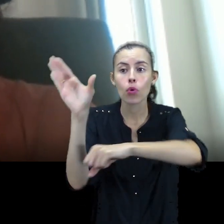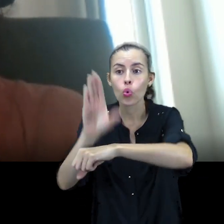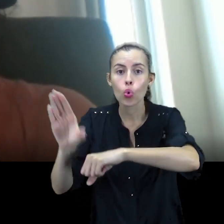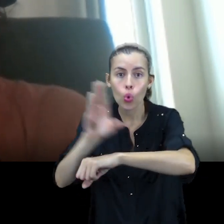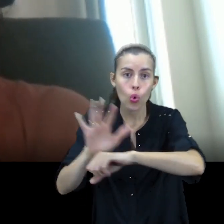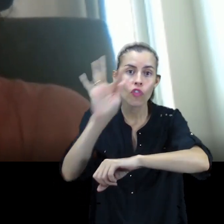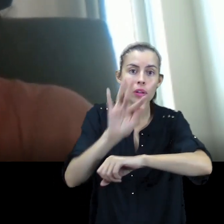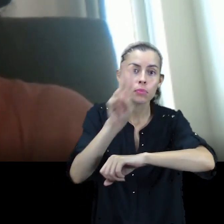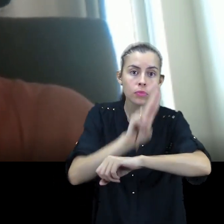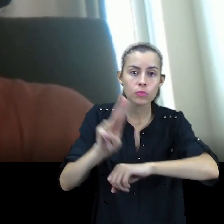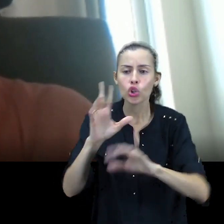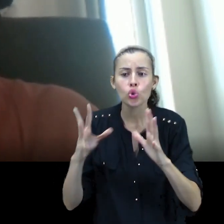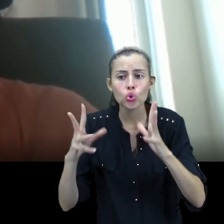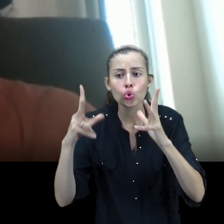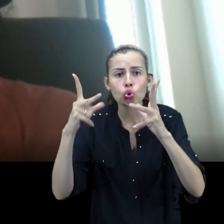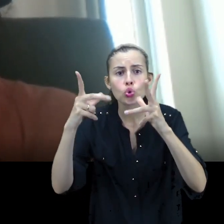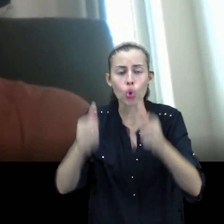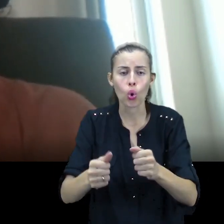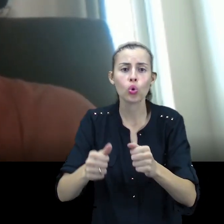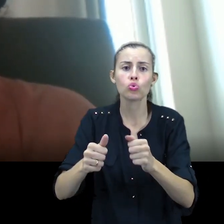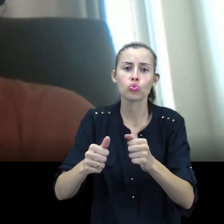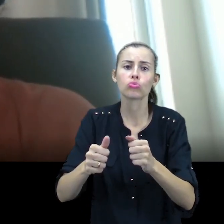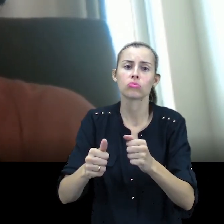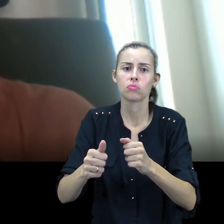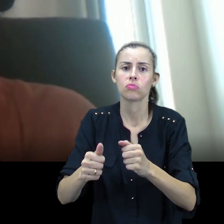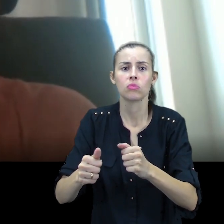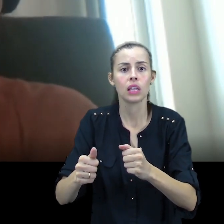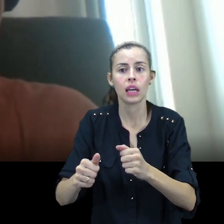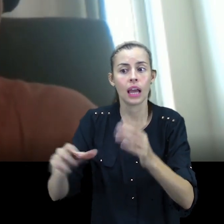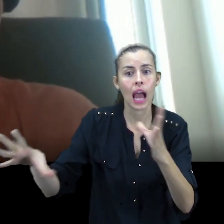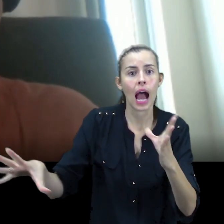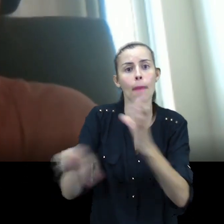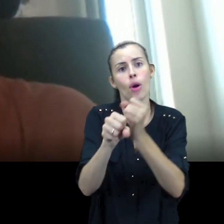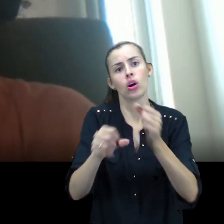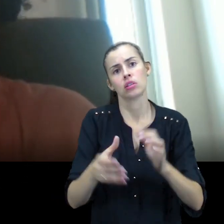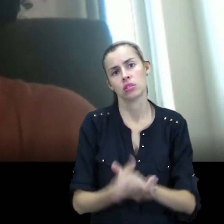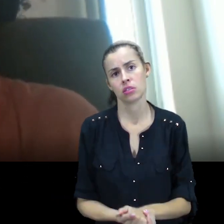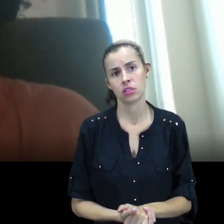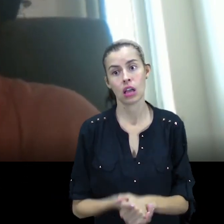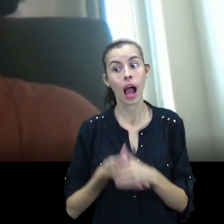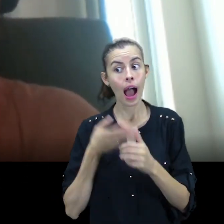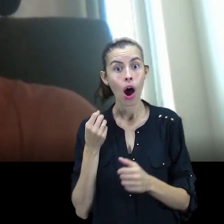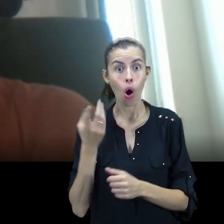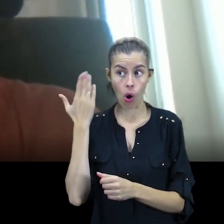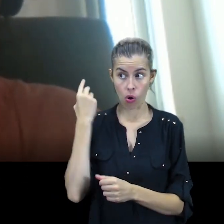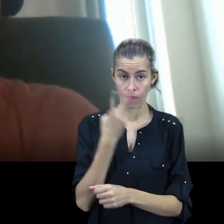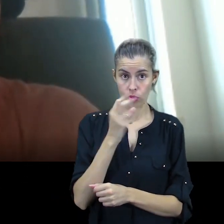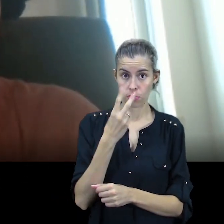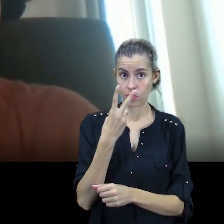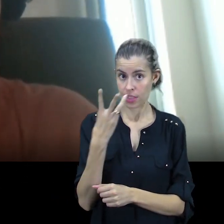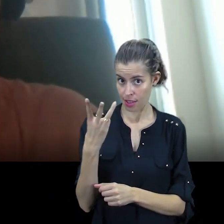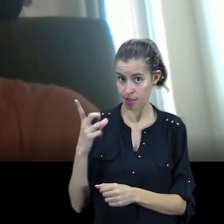tem cursos que não incluíram. Então, a gente está monitorando os nossos cursos, né? A maioria deles já